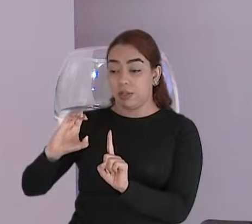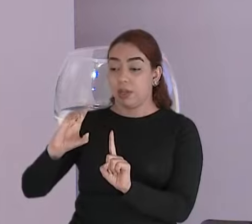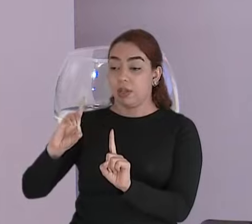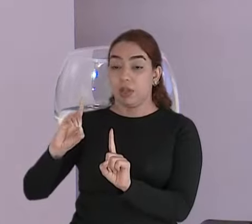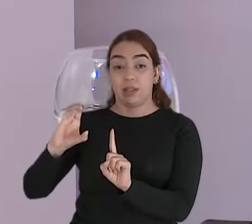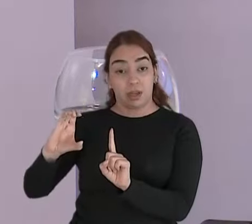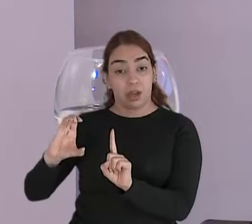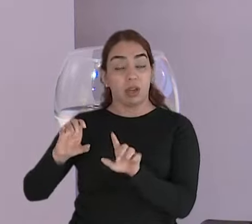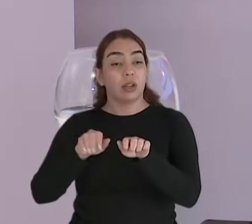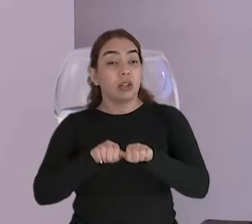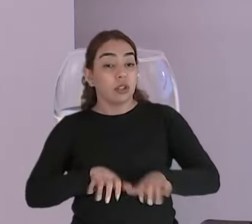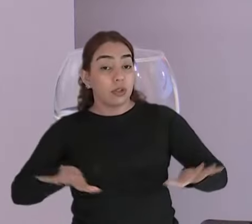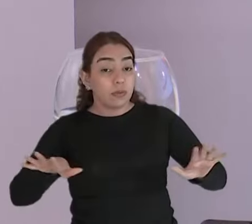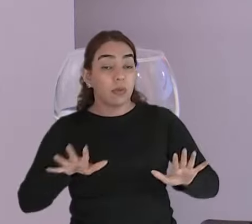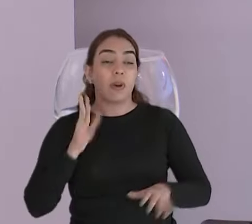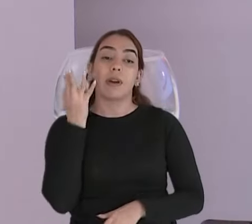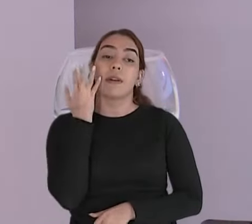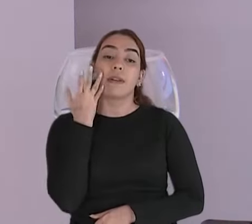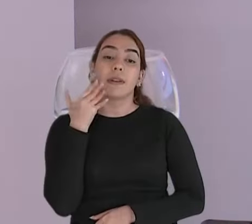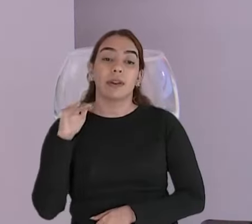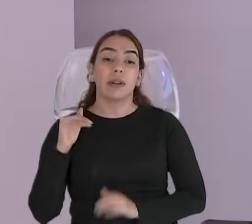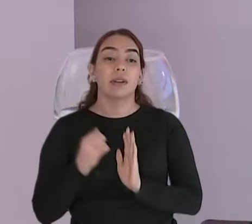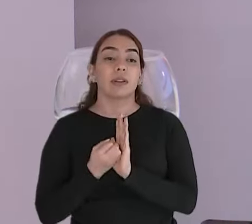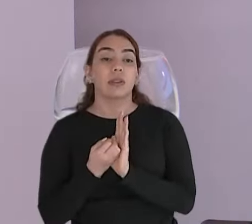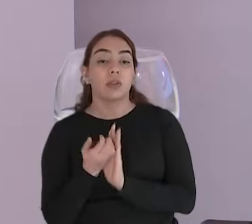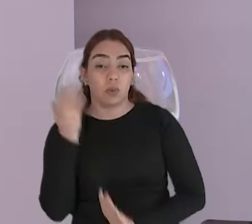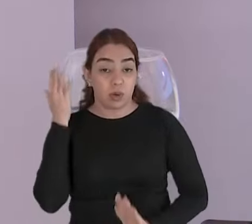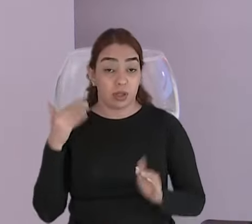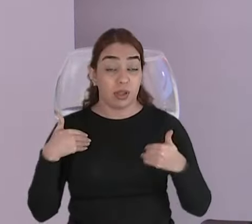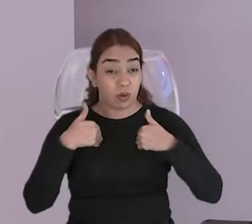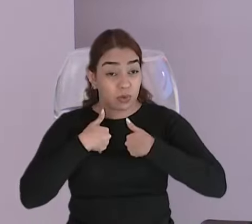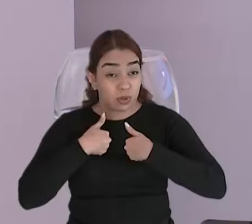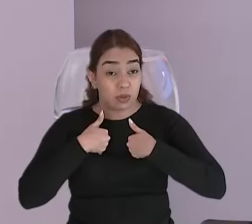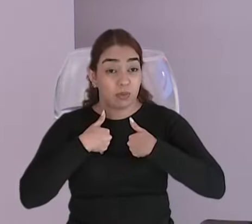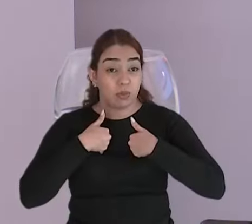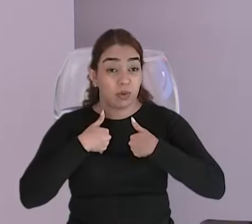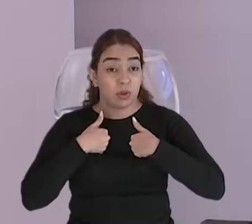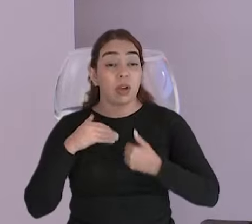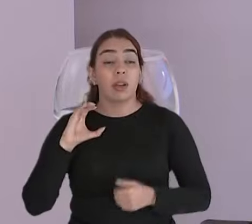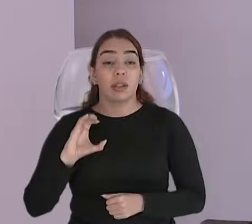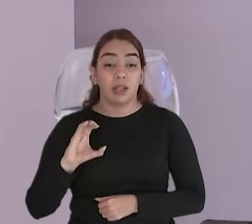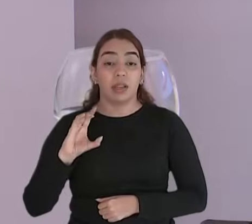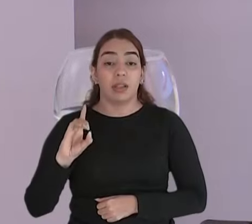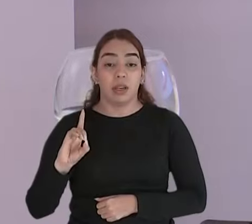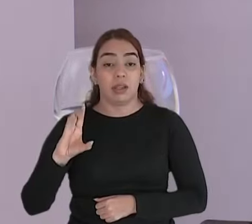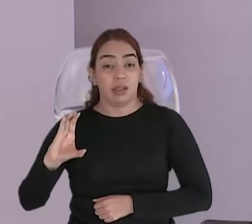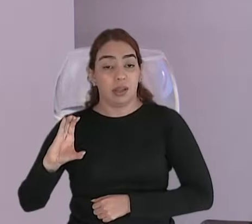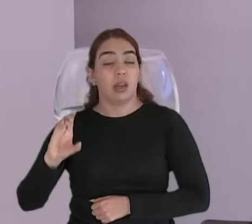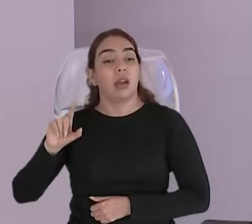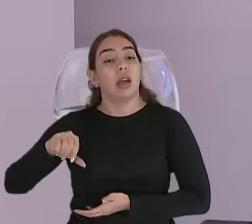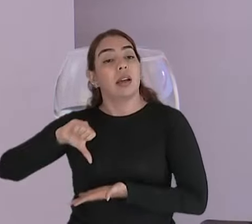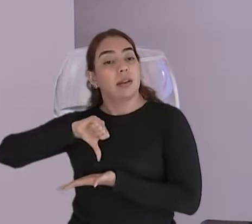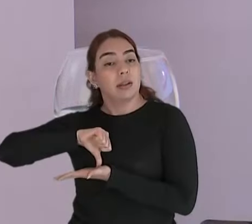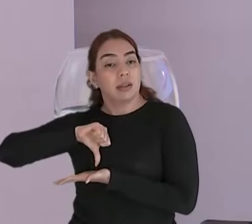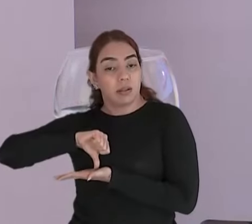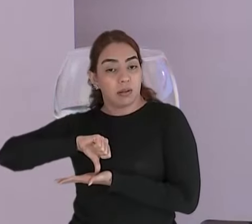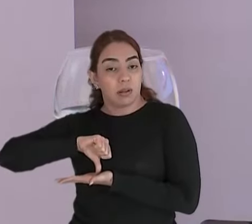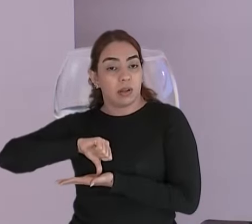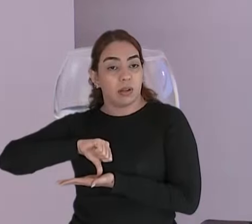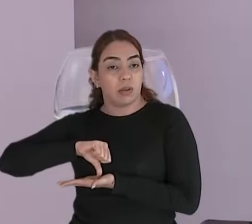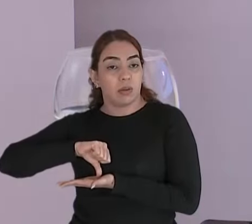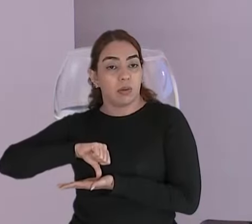de quantas crianças, para quantas crianças teriam diagnóstico de autismo. Mas que é o CDC, doutora? O Centro de Center